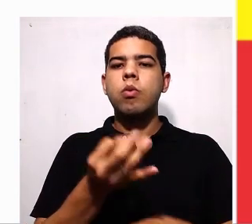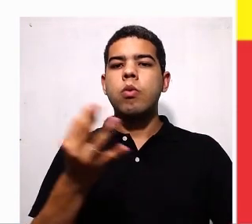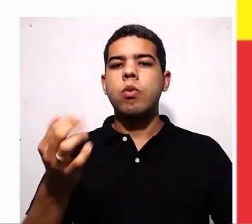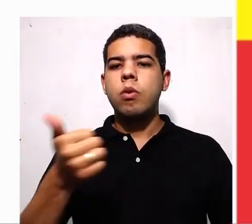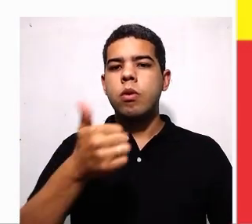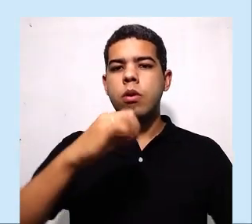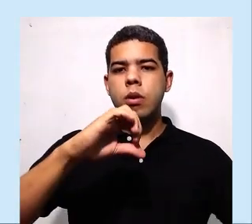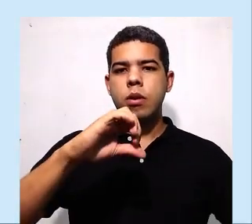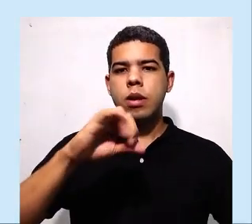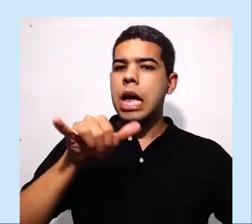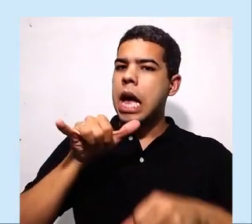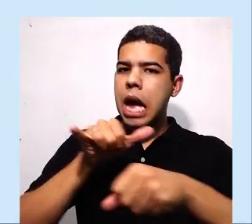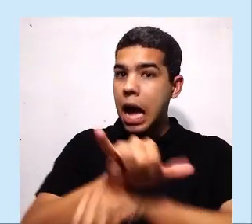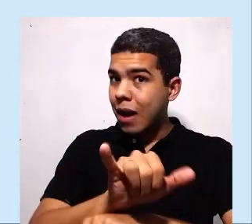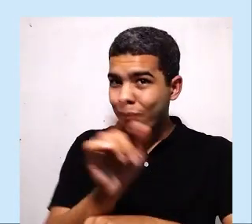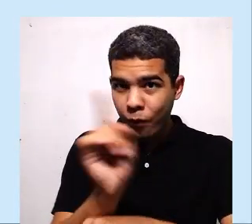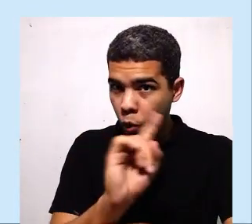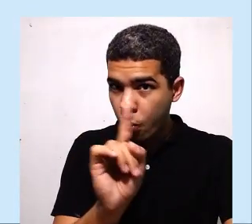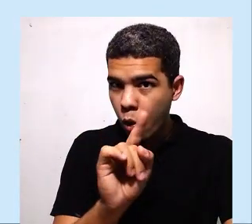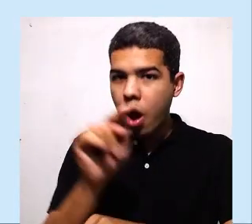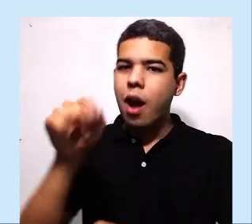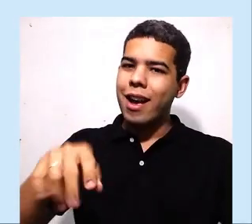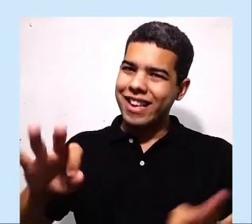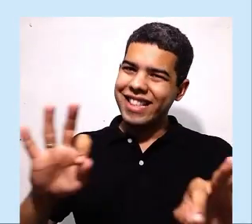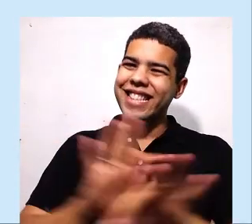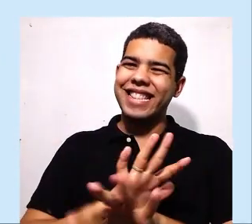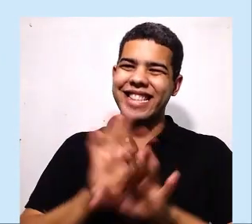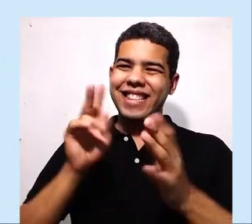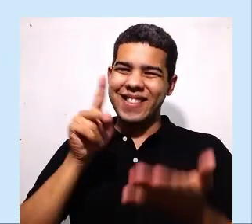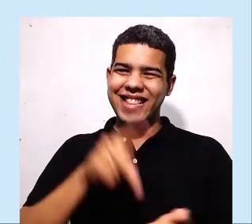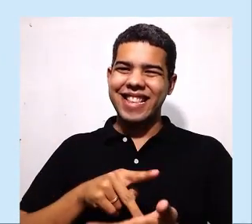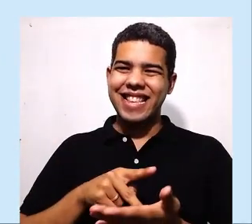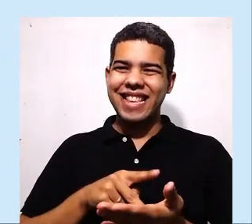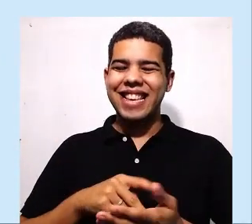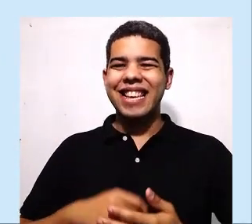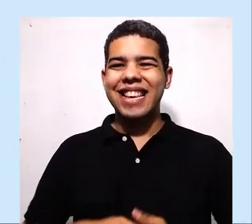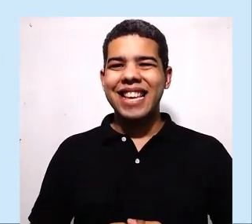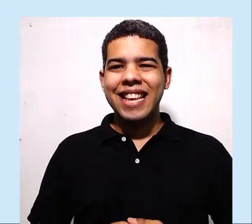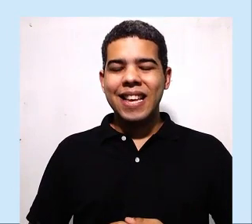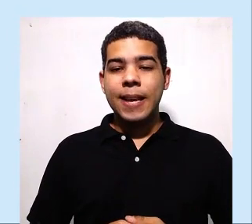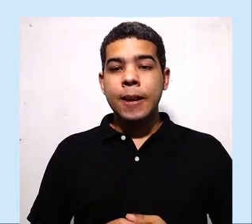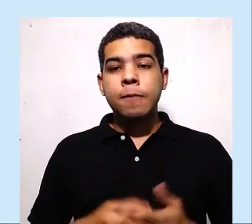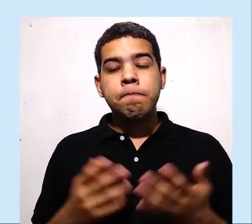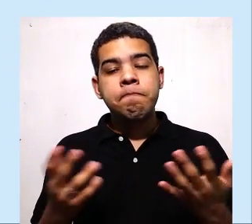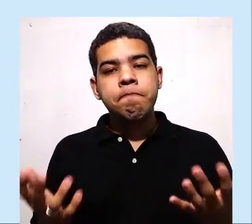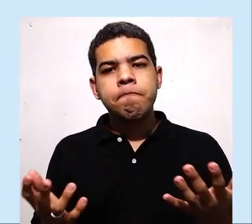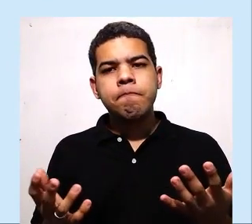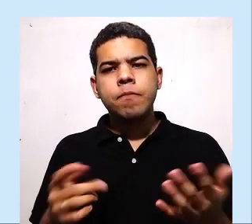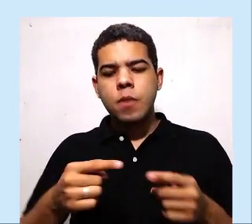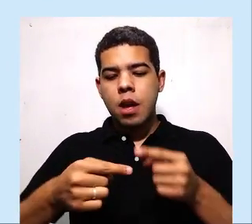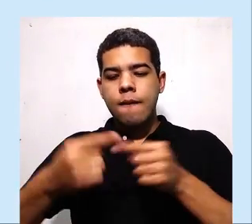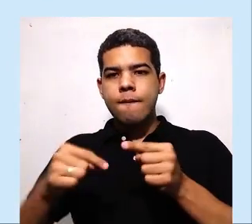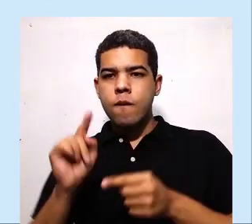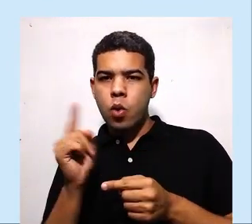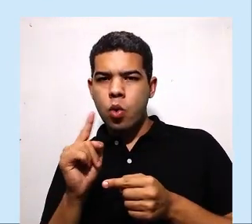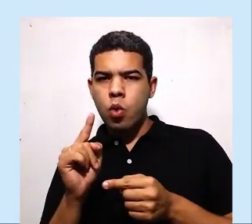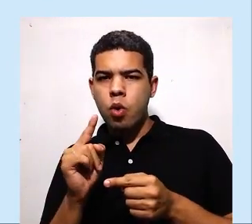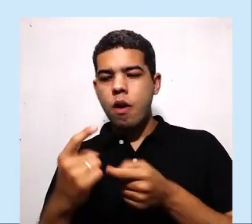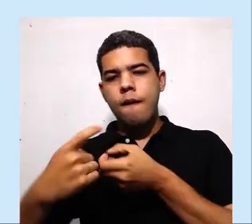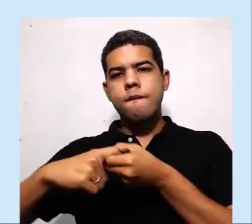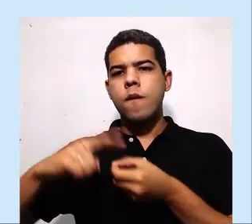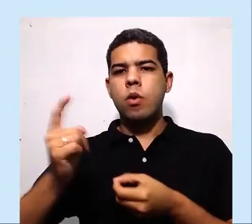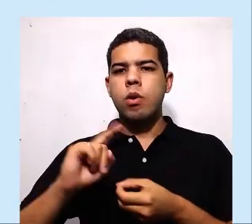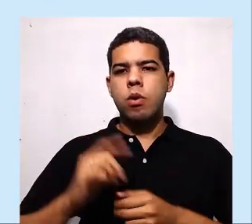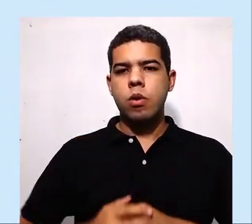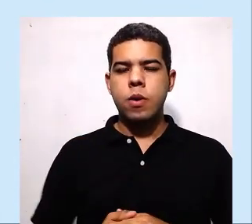Agora, sem trollagem, a gente finaliza essa aula. Então, o seguinte, não recursiva, não